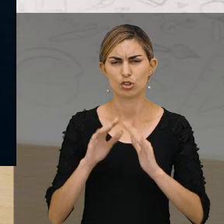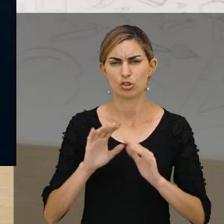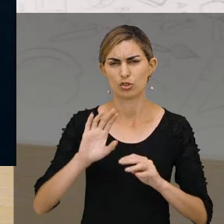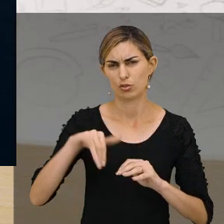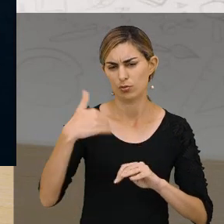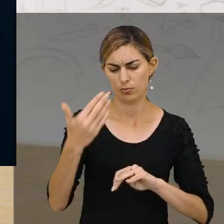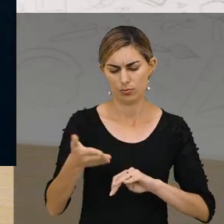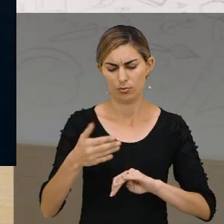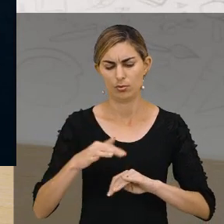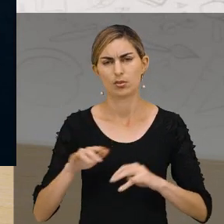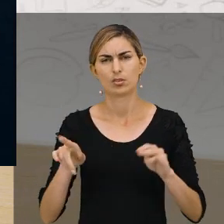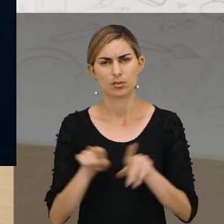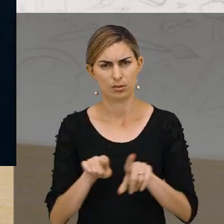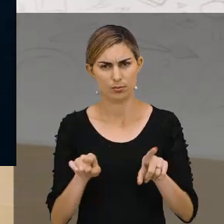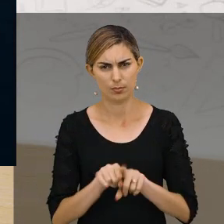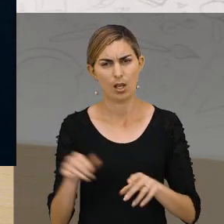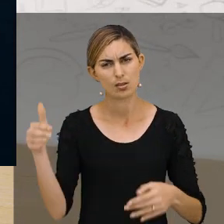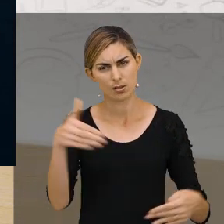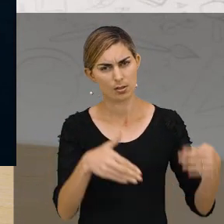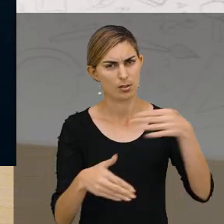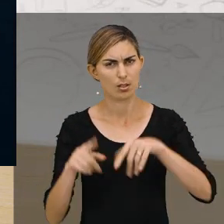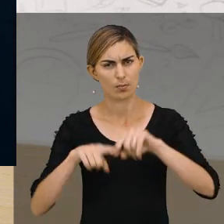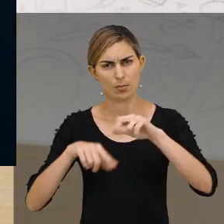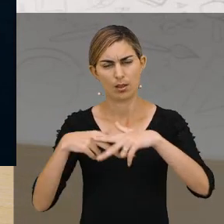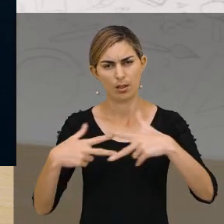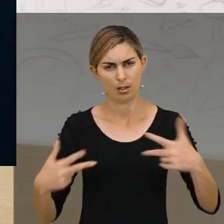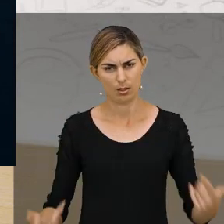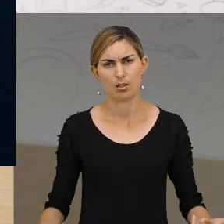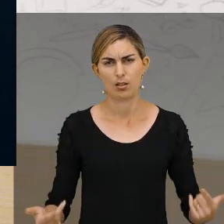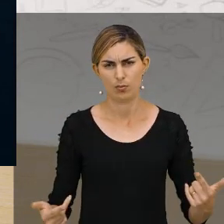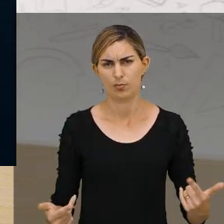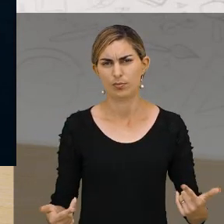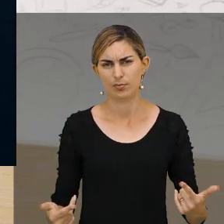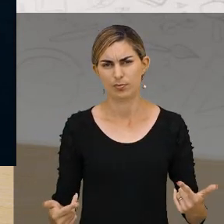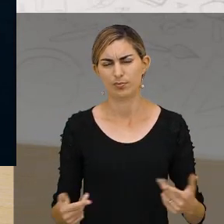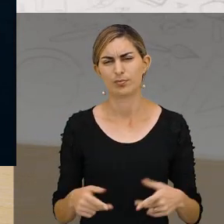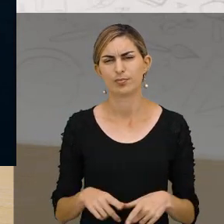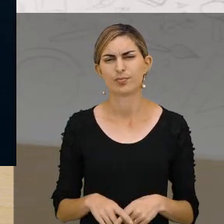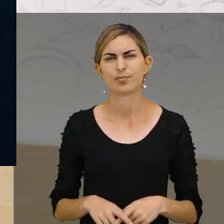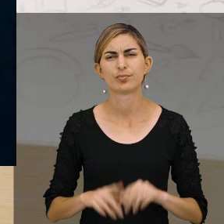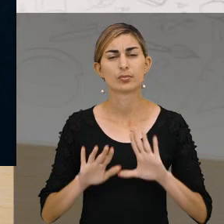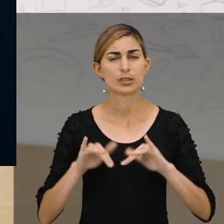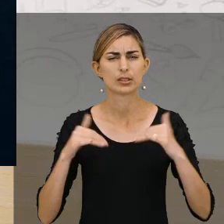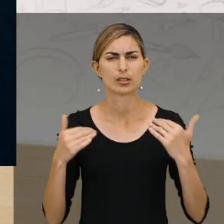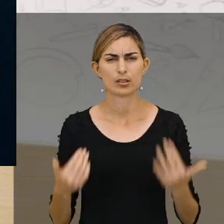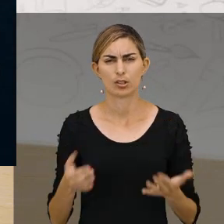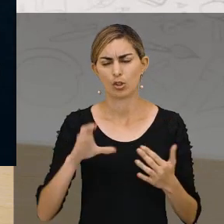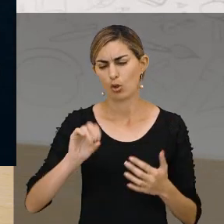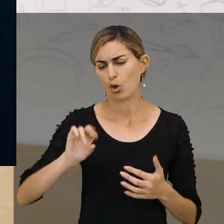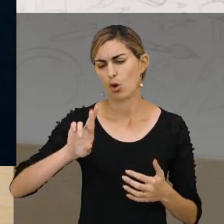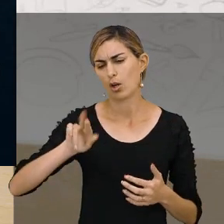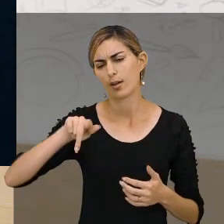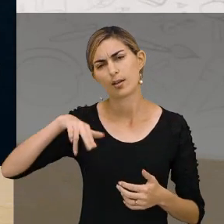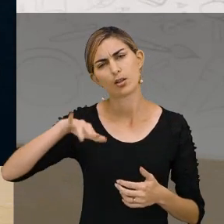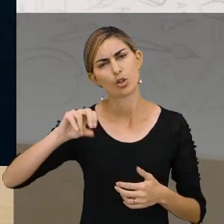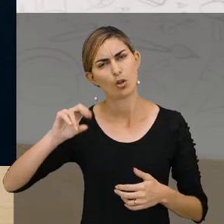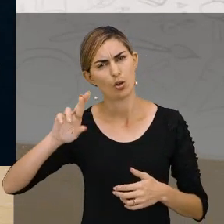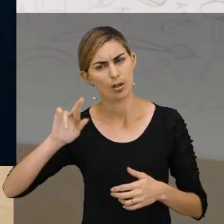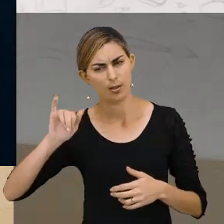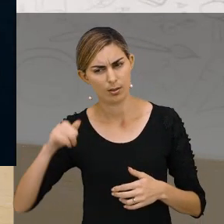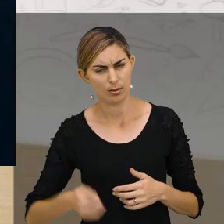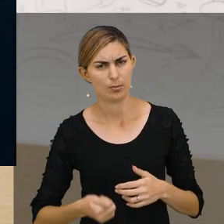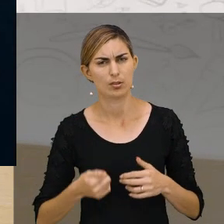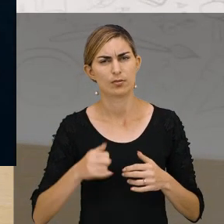também a externa, tenha acesso a esse material, a esse organograma. Então, o